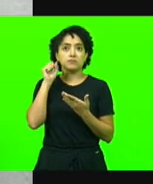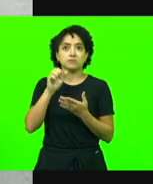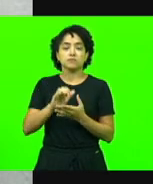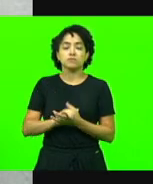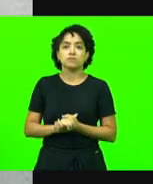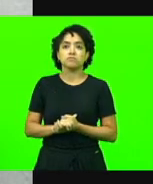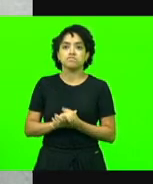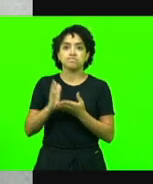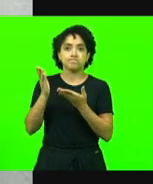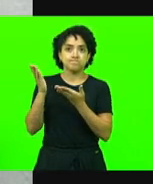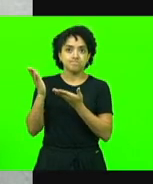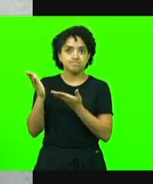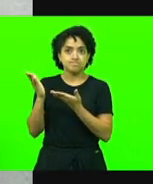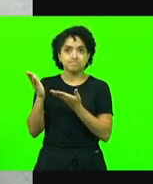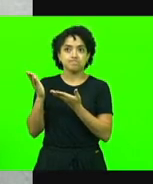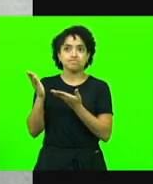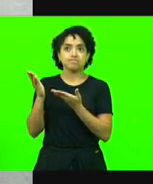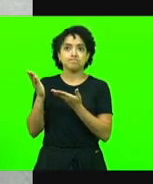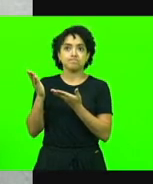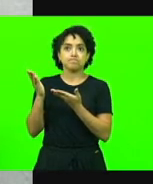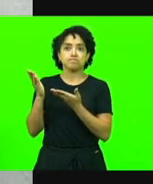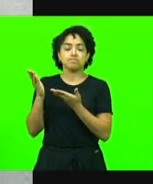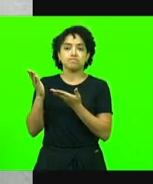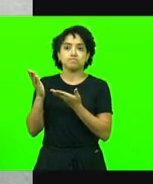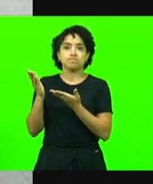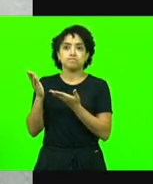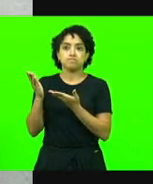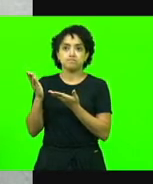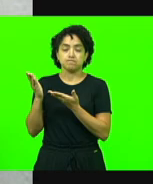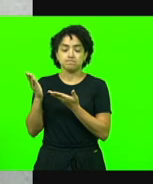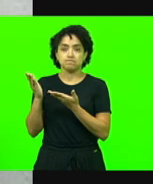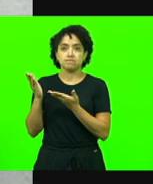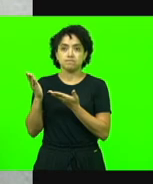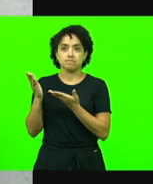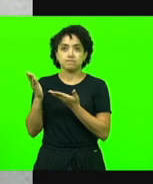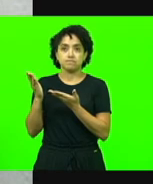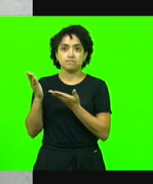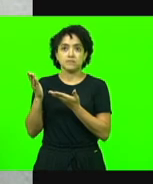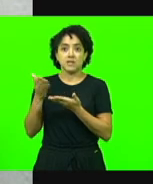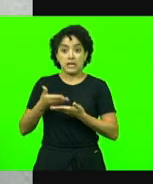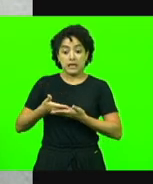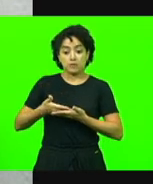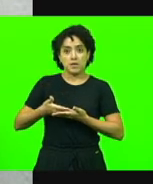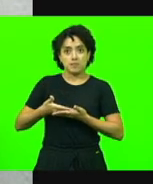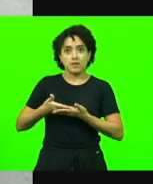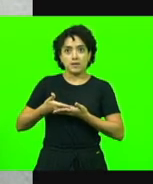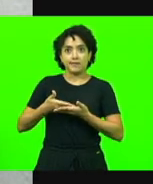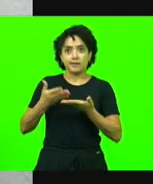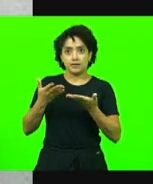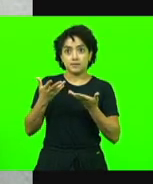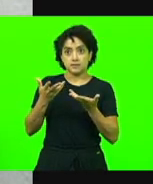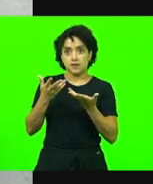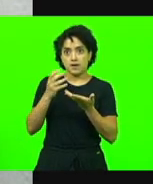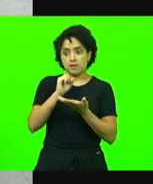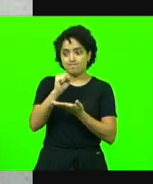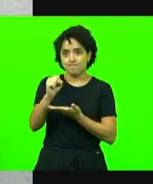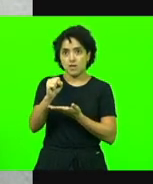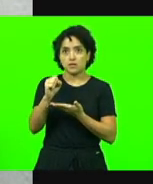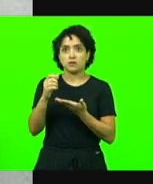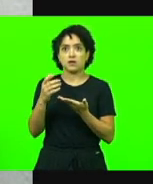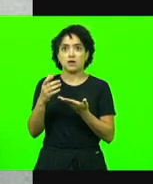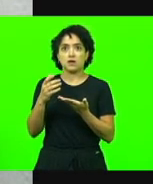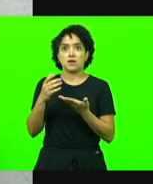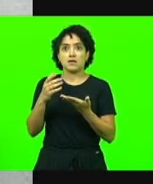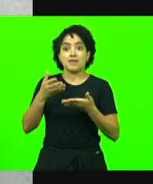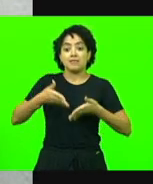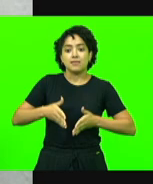Está aí, ó. Está aqui a criança que eles querem matar. Essa menina nasceu de 24